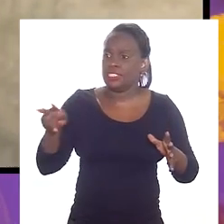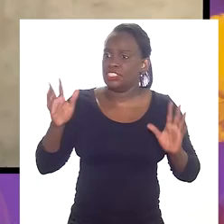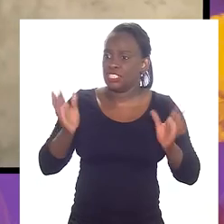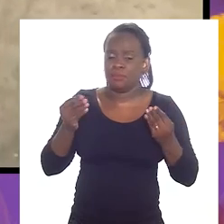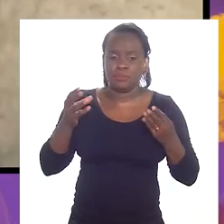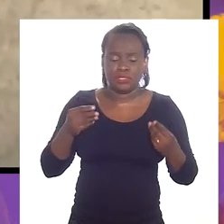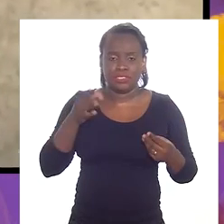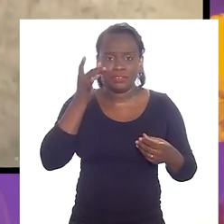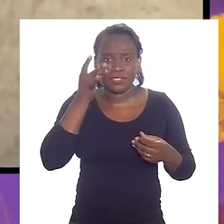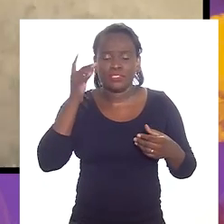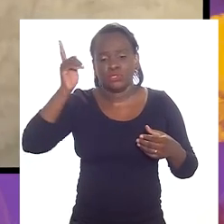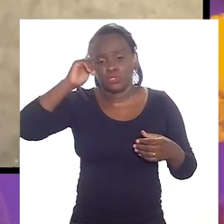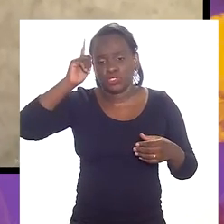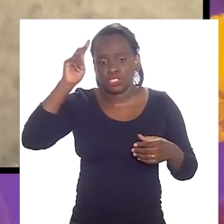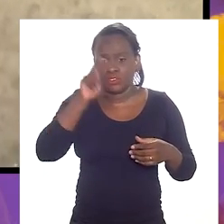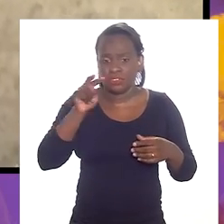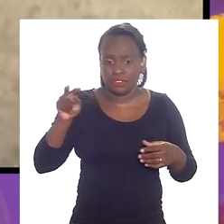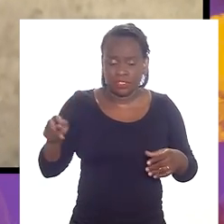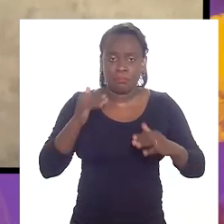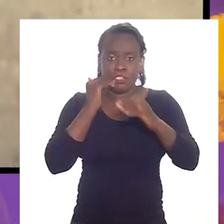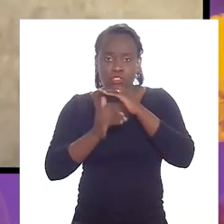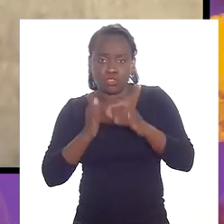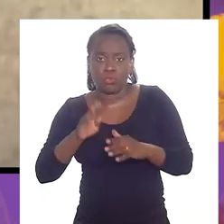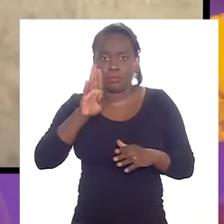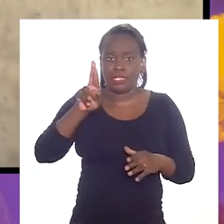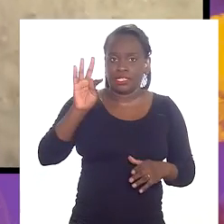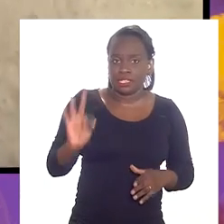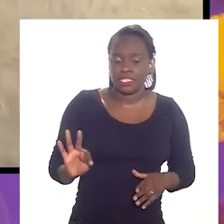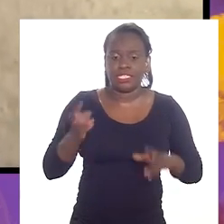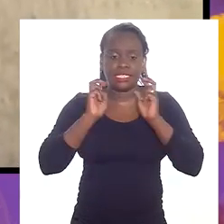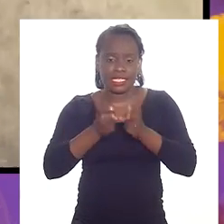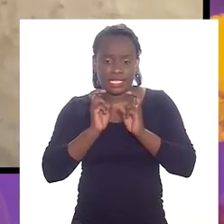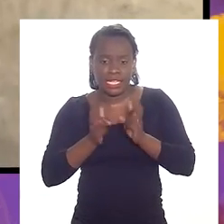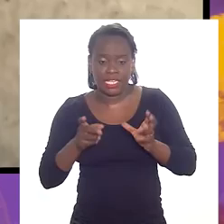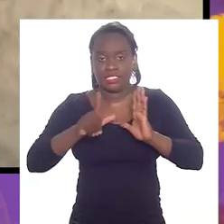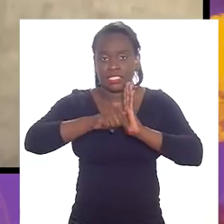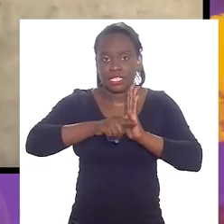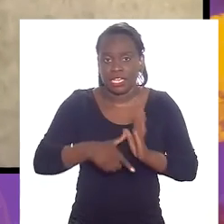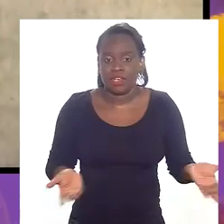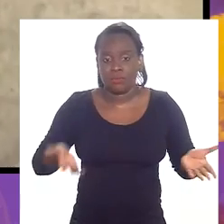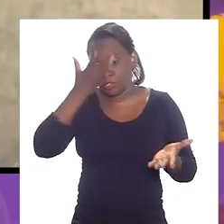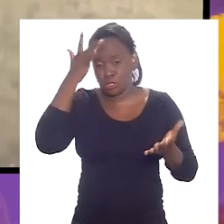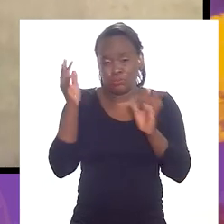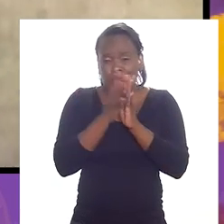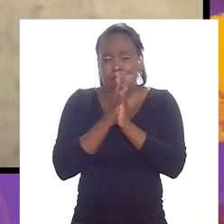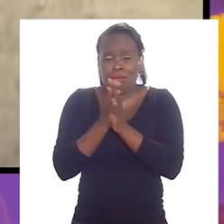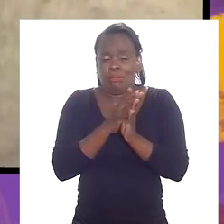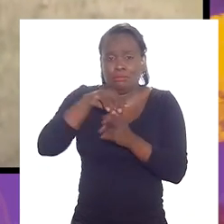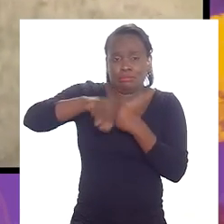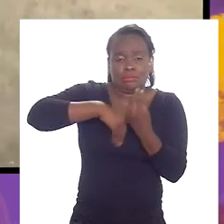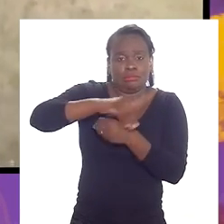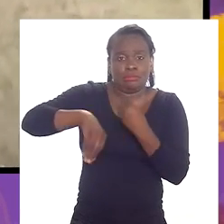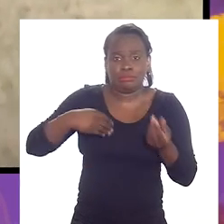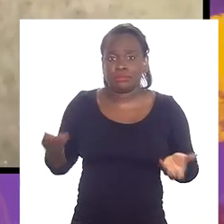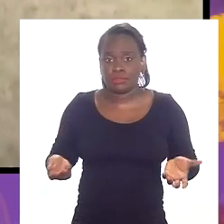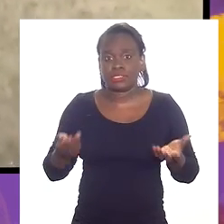catastróficas que a gente presencialmente todo dia ver no no metrô no BRT nos três da central de pessoas todas